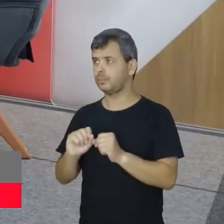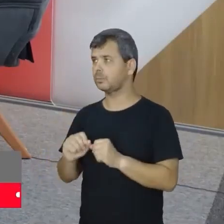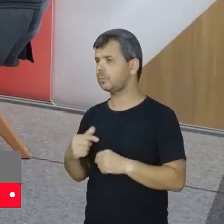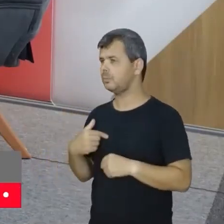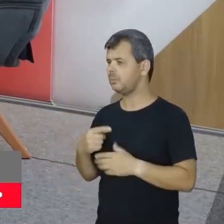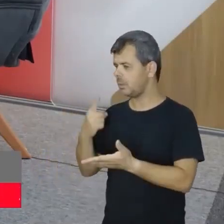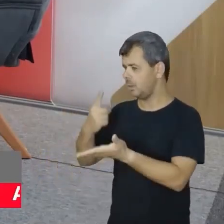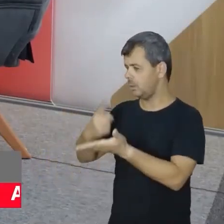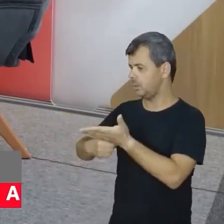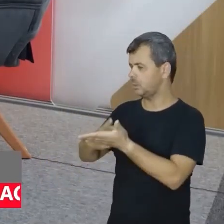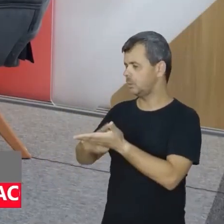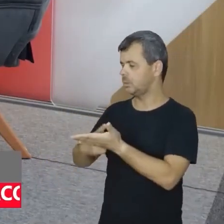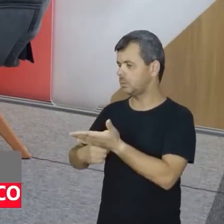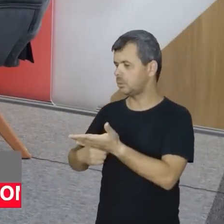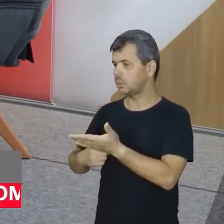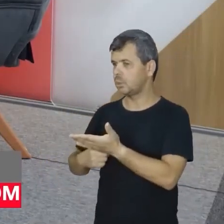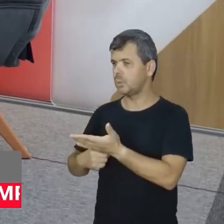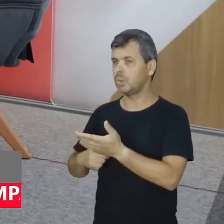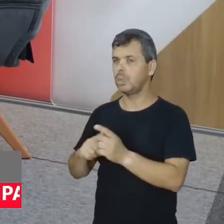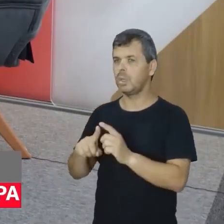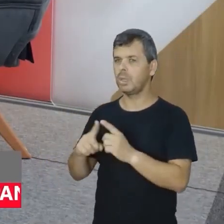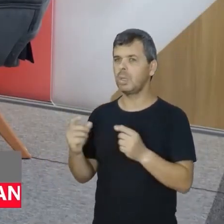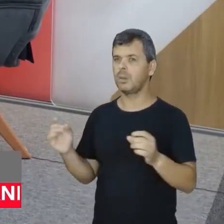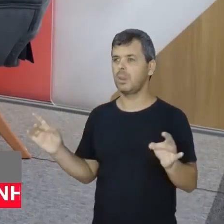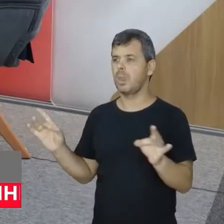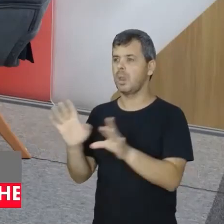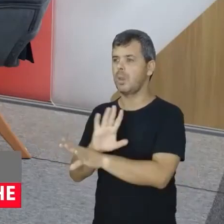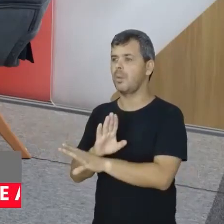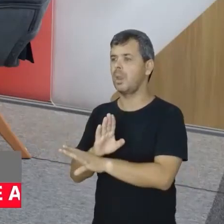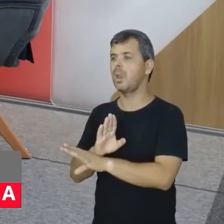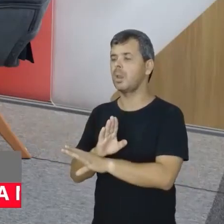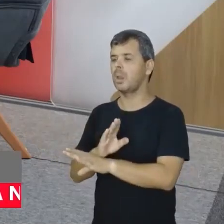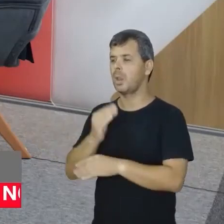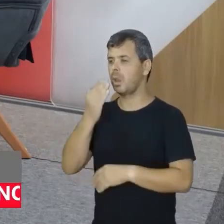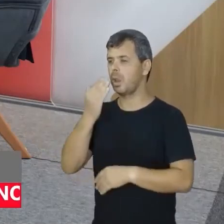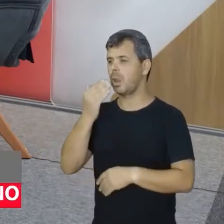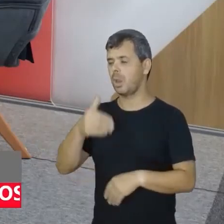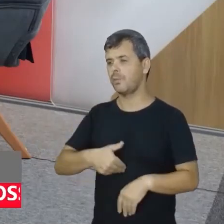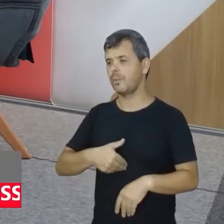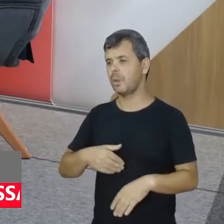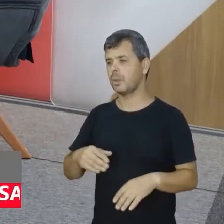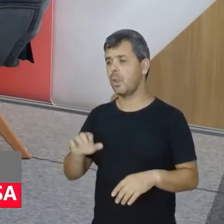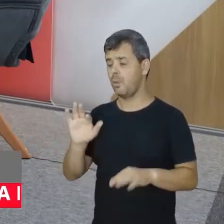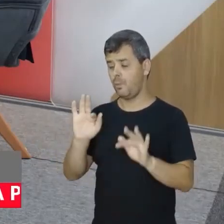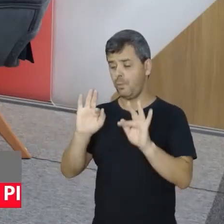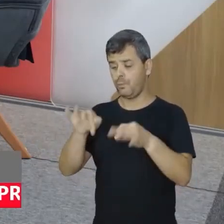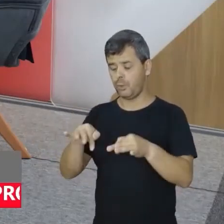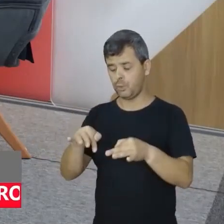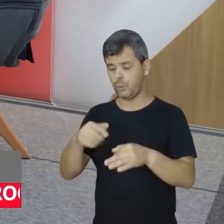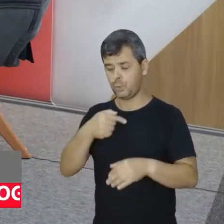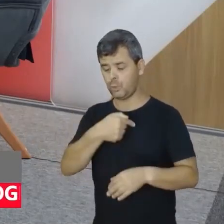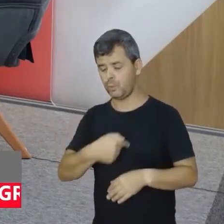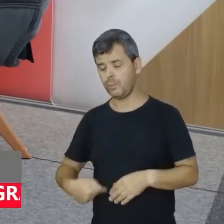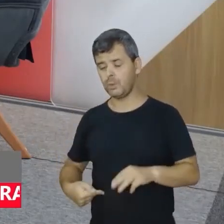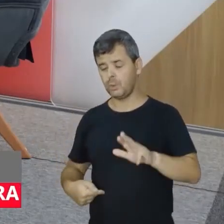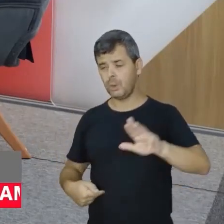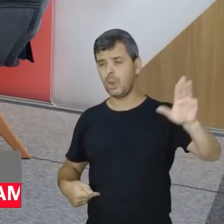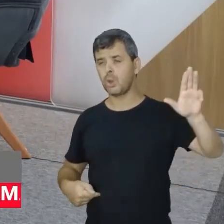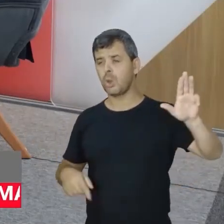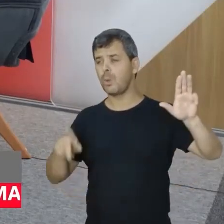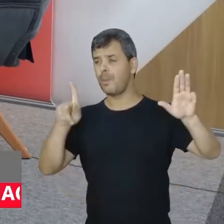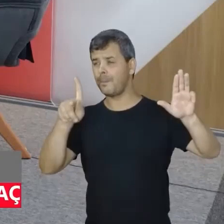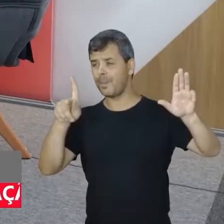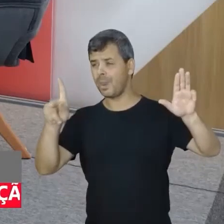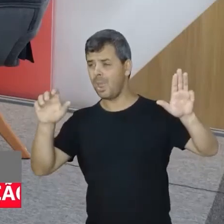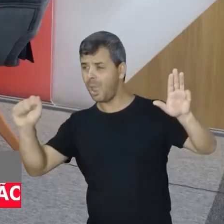esse compromisso, né, do governo federal em erradicar a fome mais uma vez até o final do governo do presidente Lula. Como é que o PAA, que